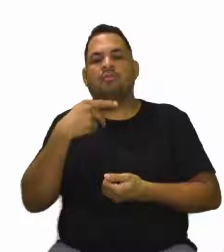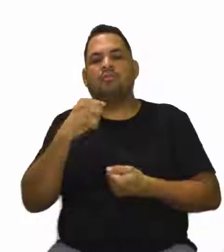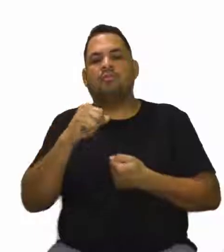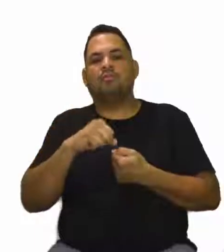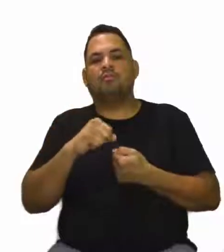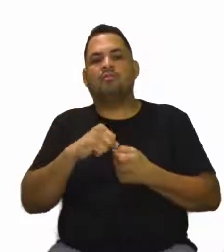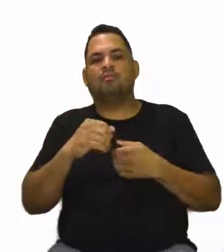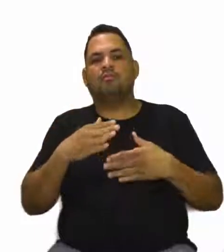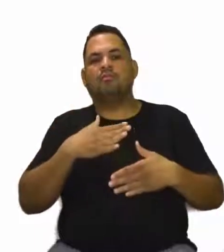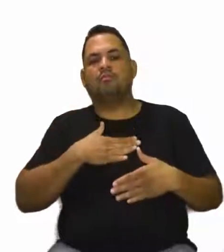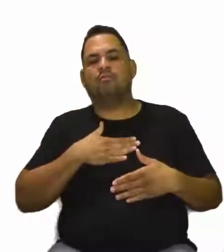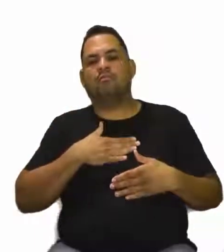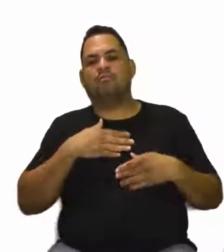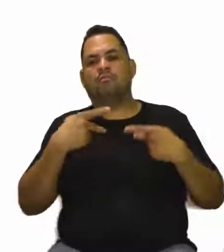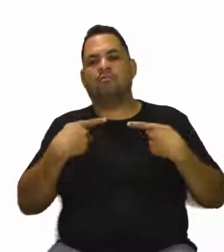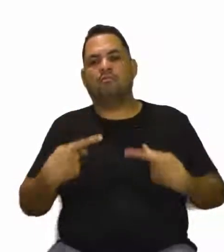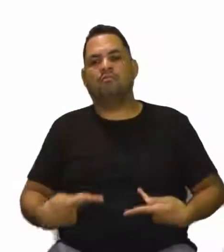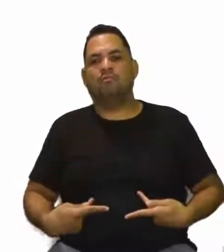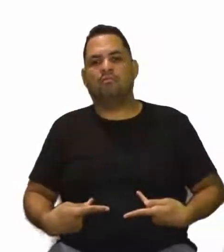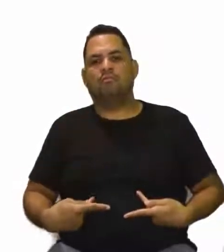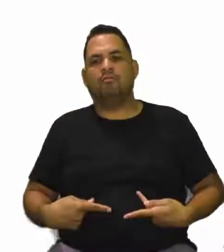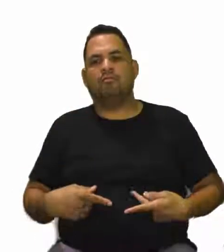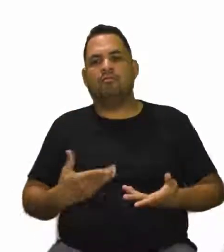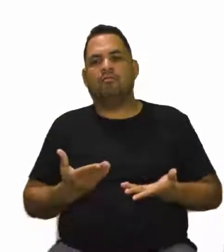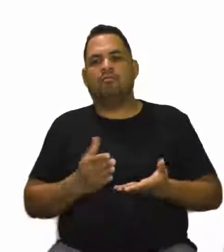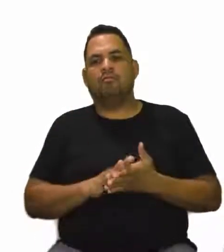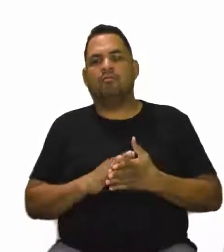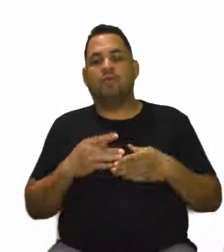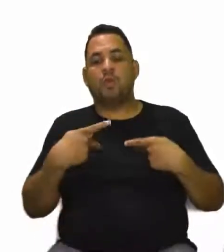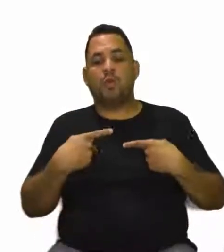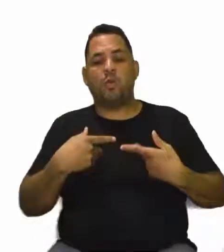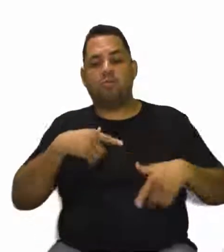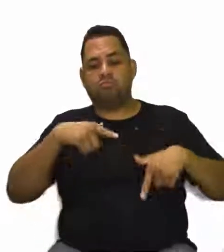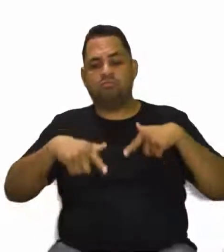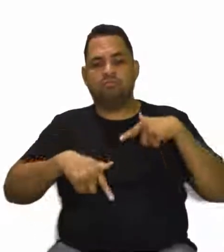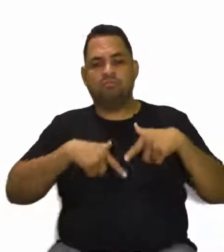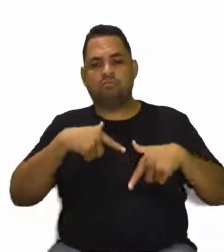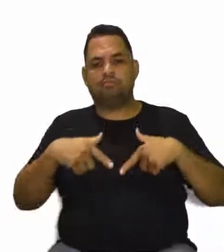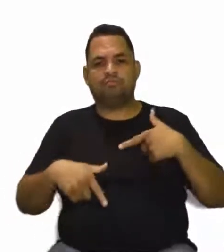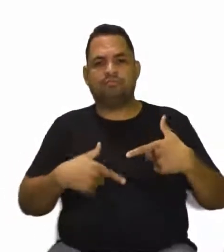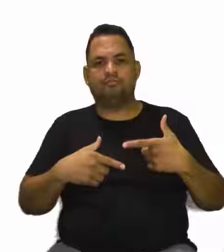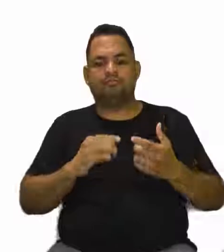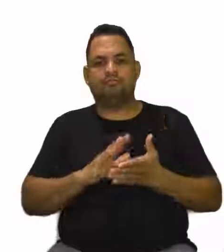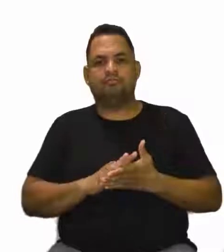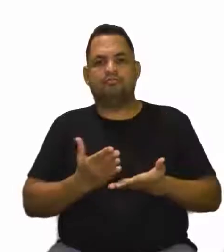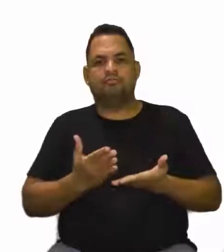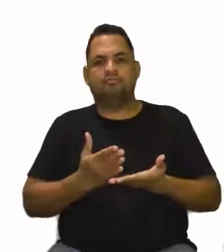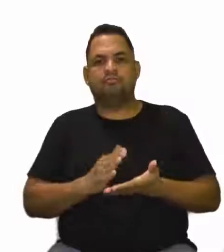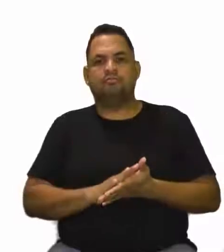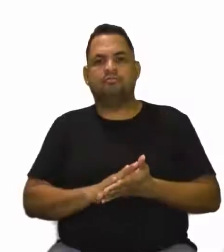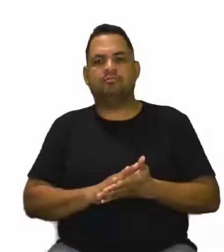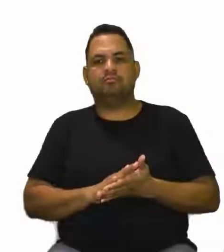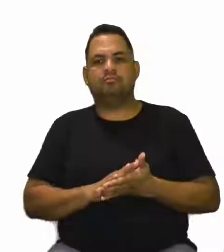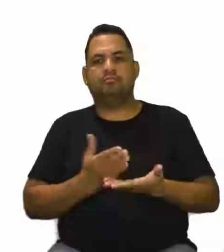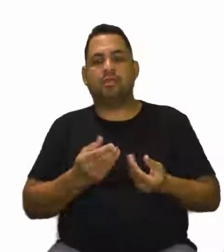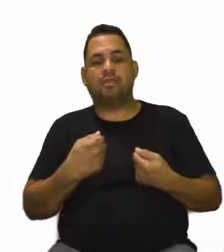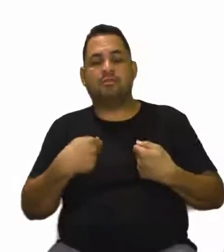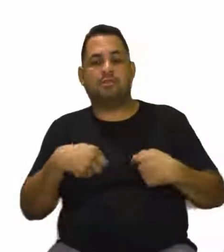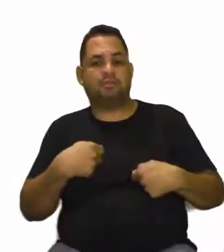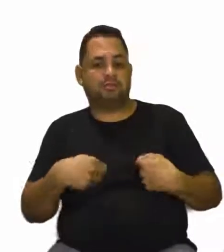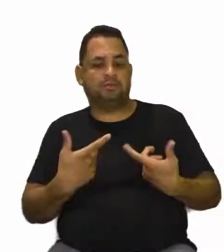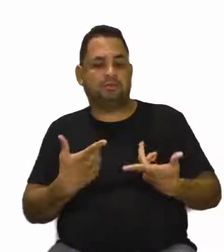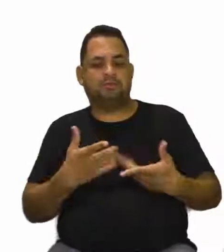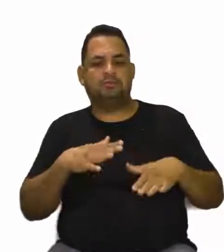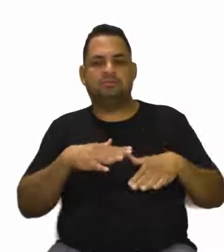corpo, né? Ele vai considerar esse corpo em ação. Ele vai trabalhar ali as